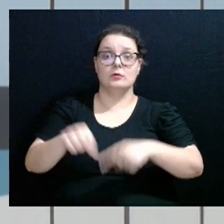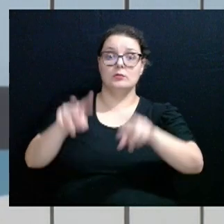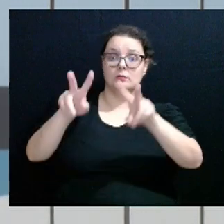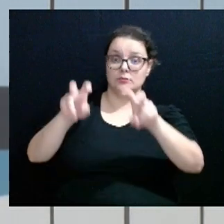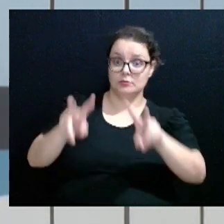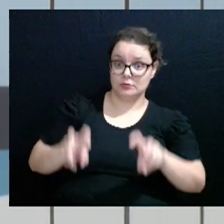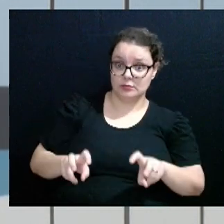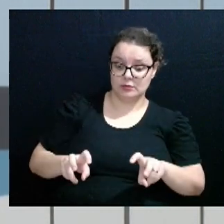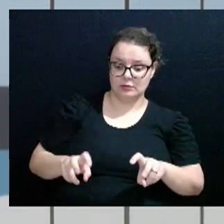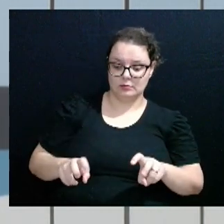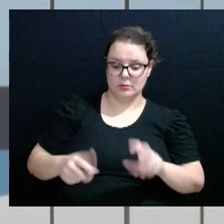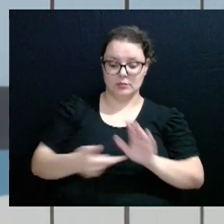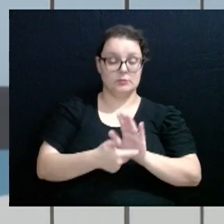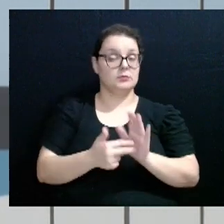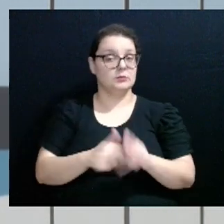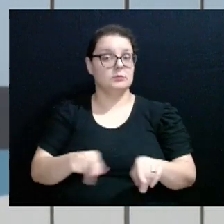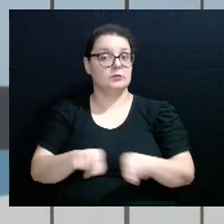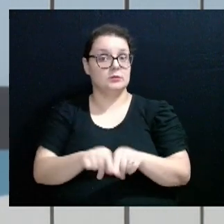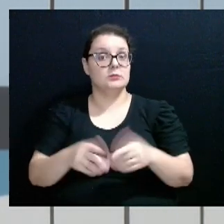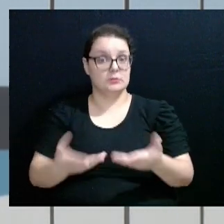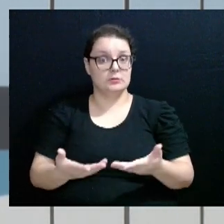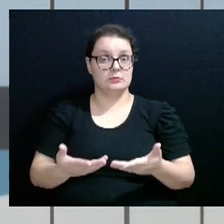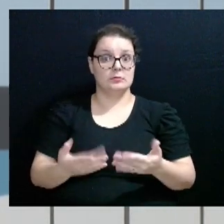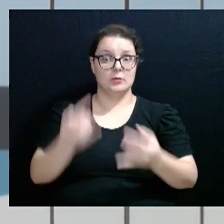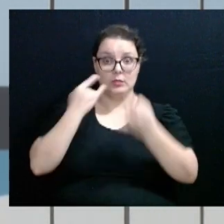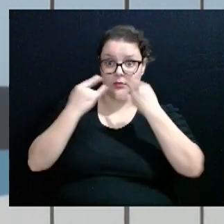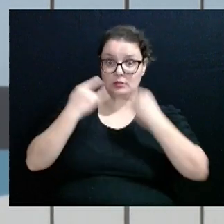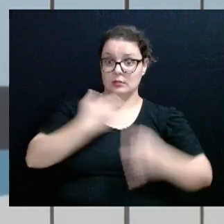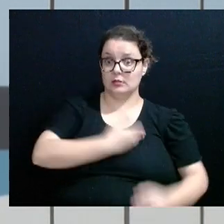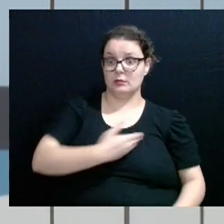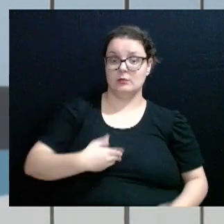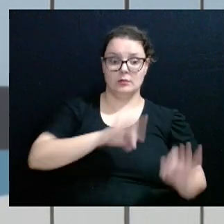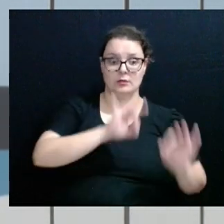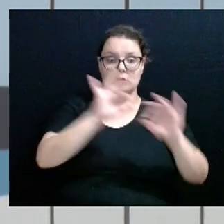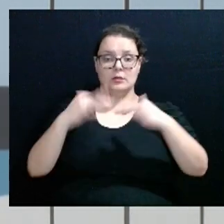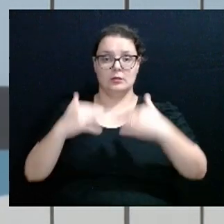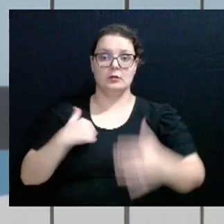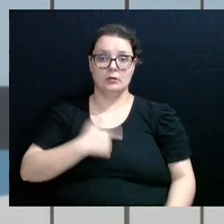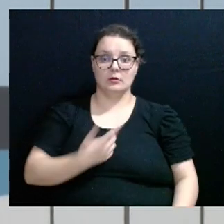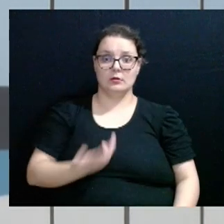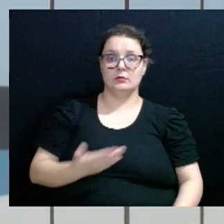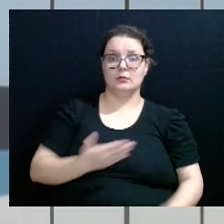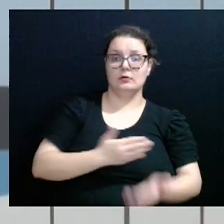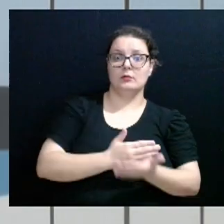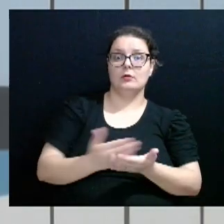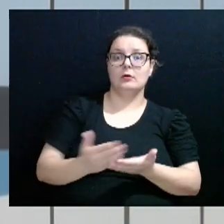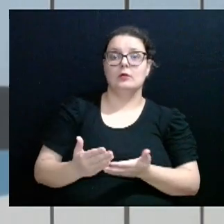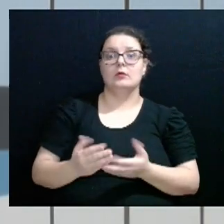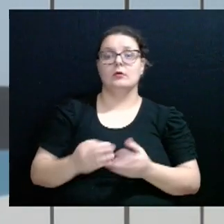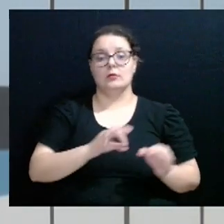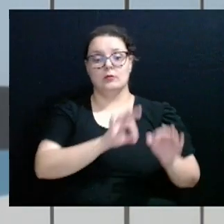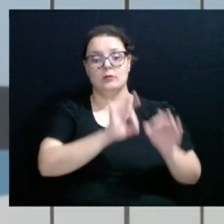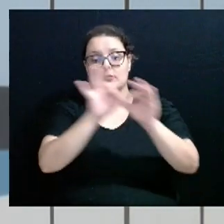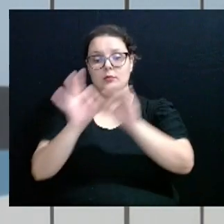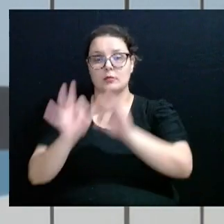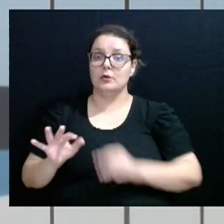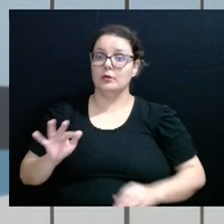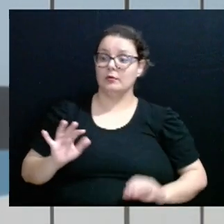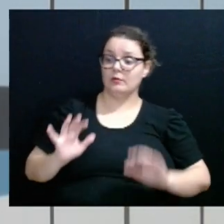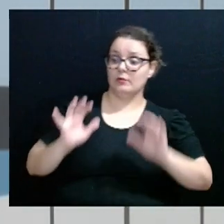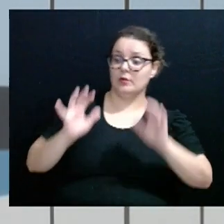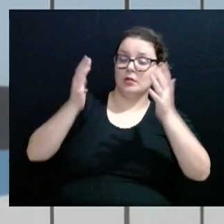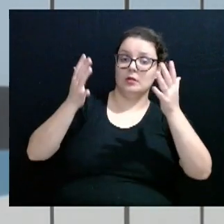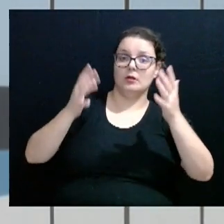sentido também para o interesse público da nossa audiência. Então a gente começou a cobrir festivais, a gente foi a primeira